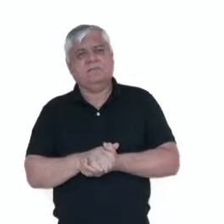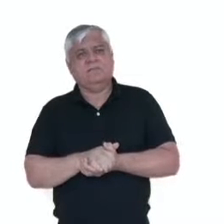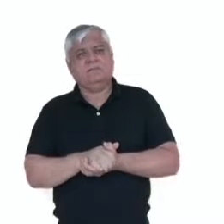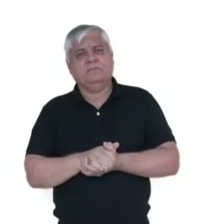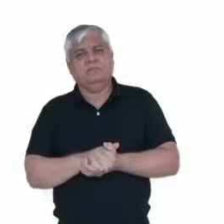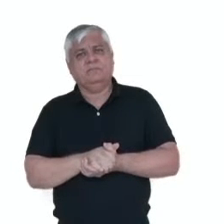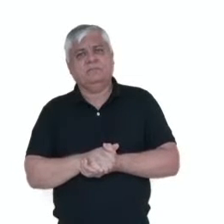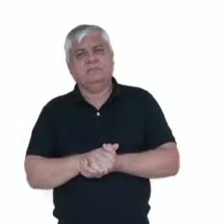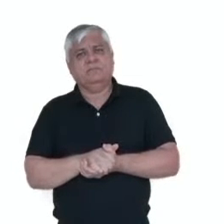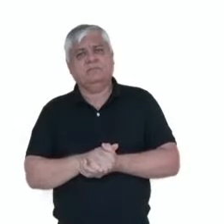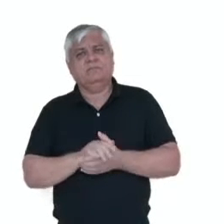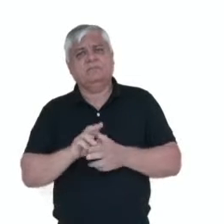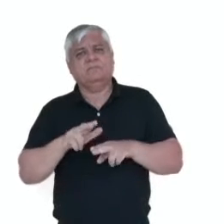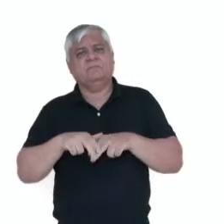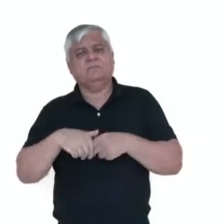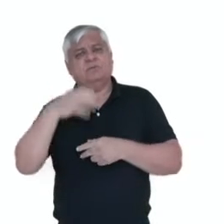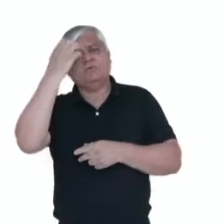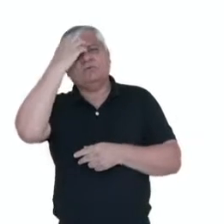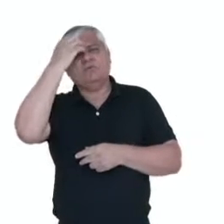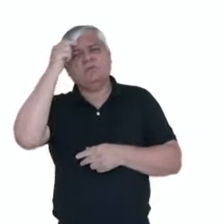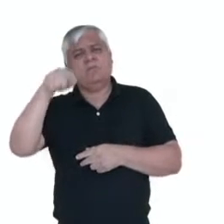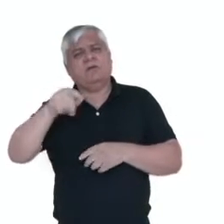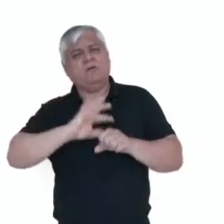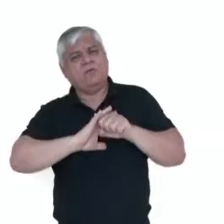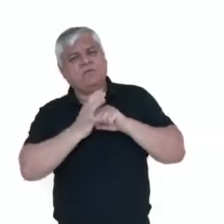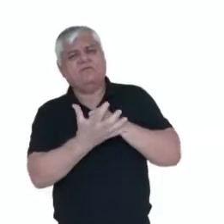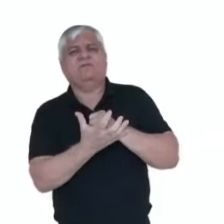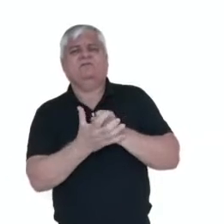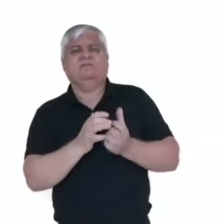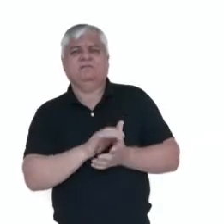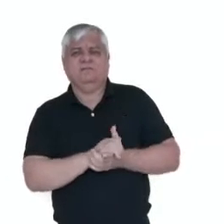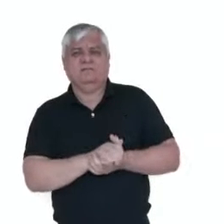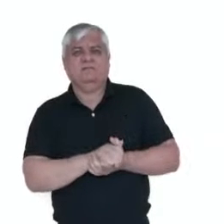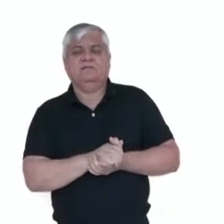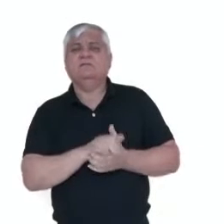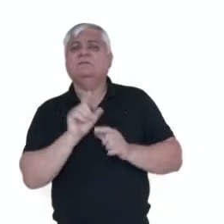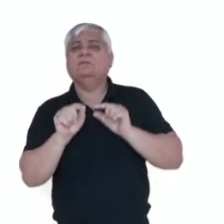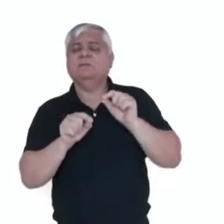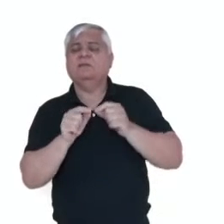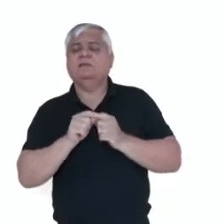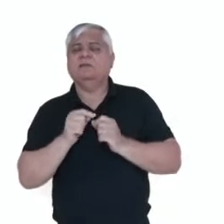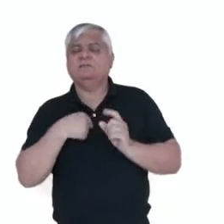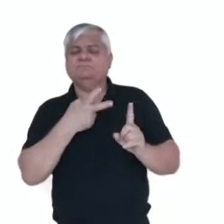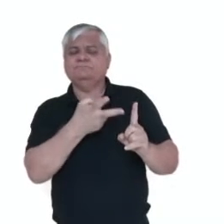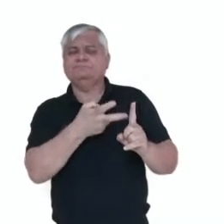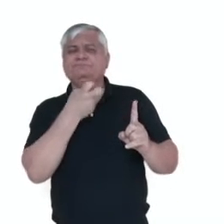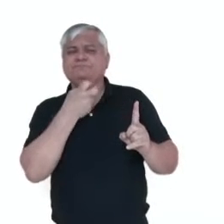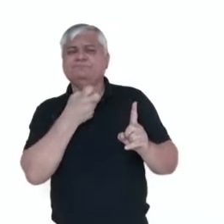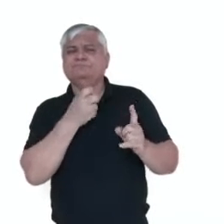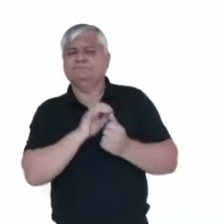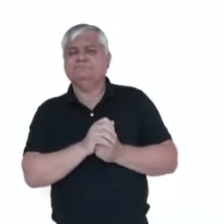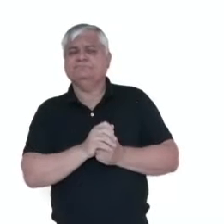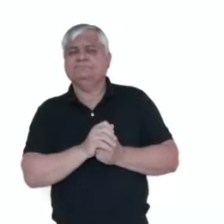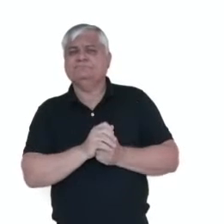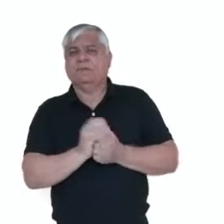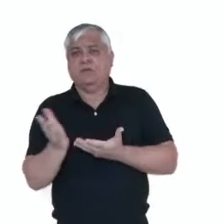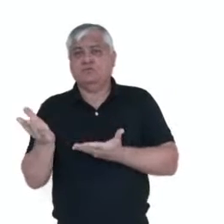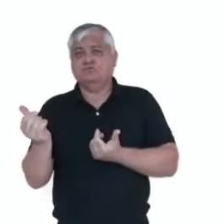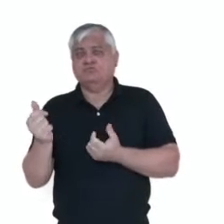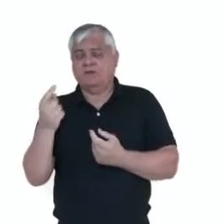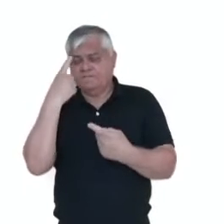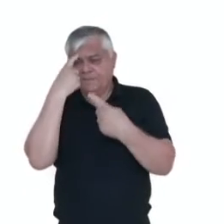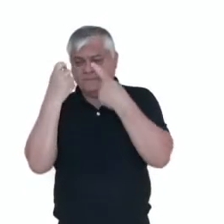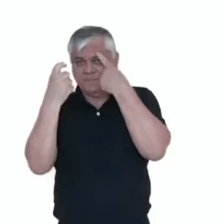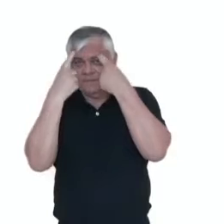pandemia, qual pandemia? A gerada pelo Covid-19, reconhecemos o potencial criativo e